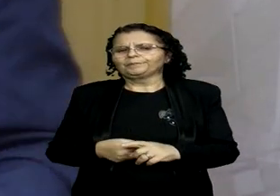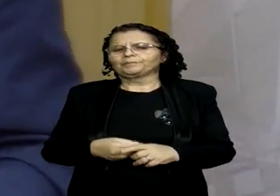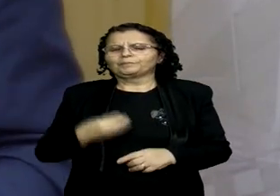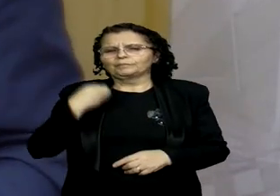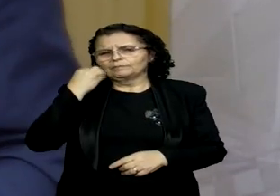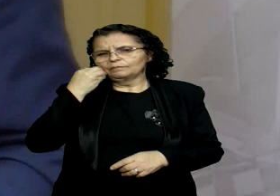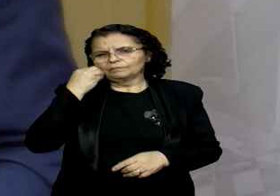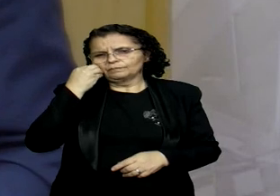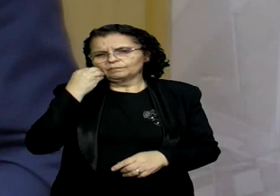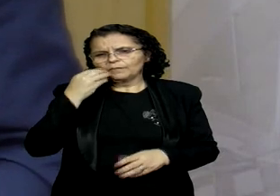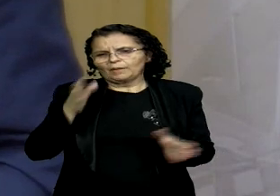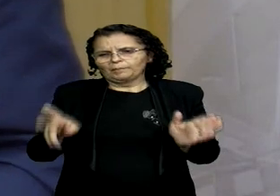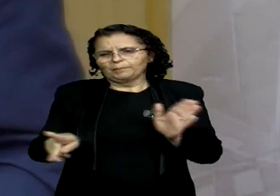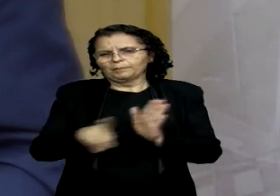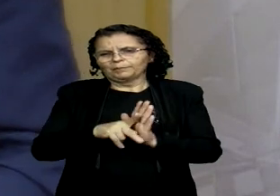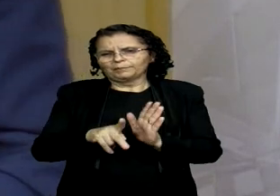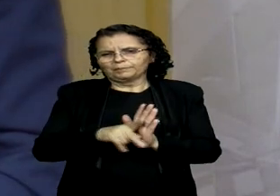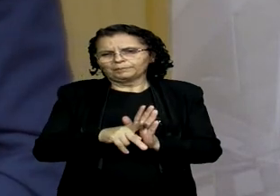é exclusivo,